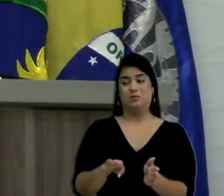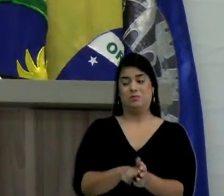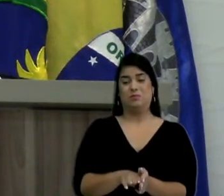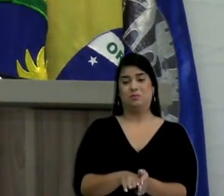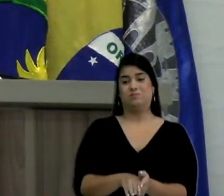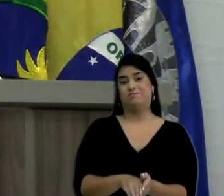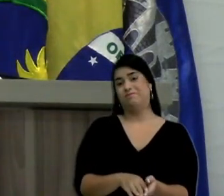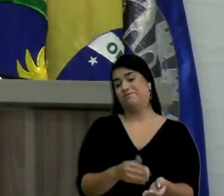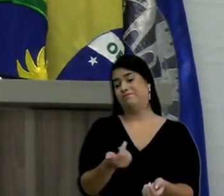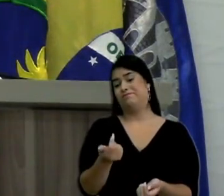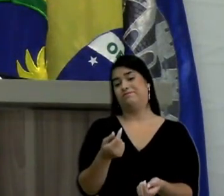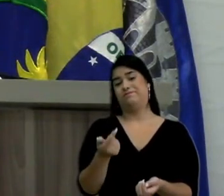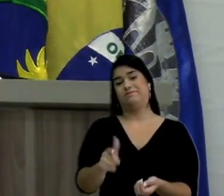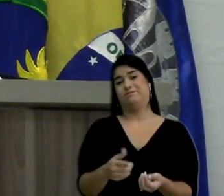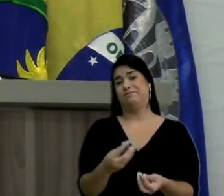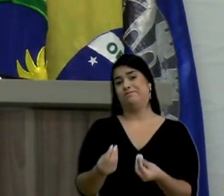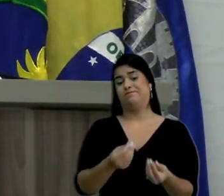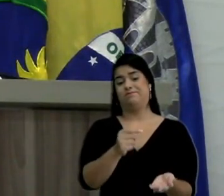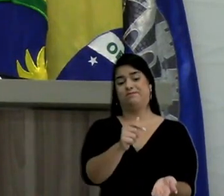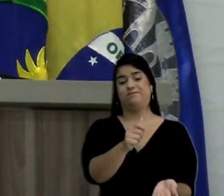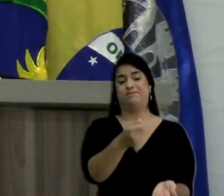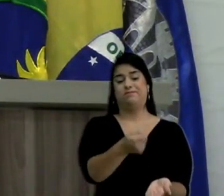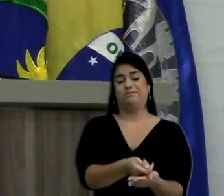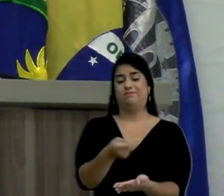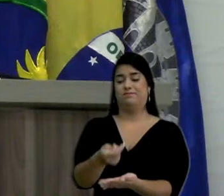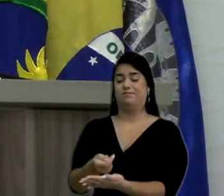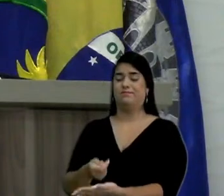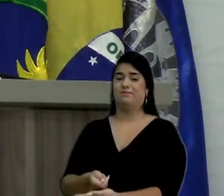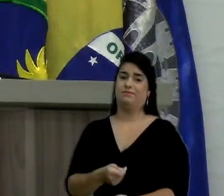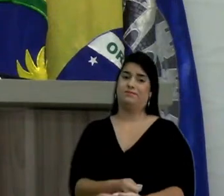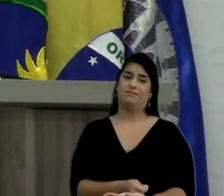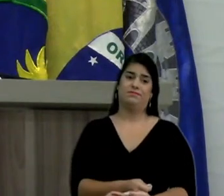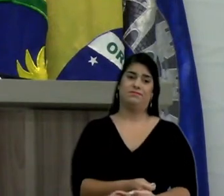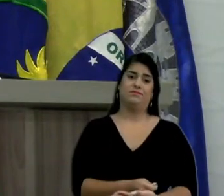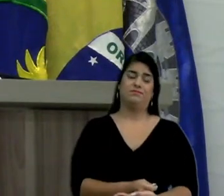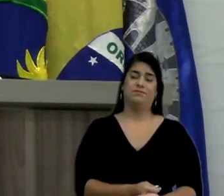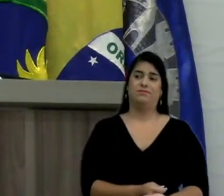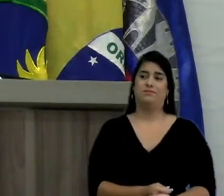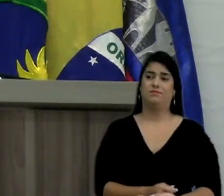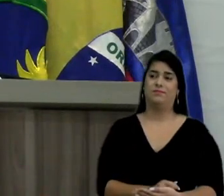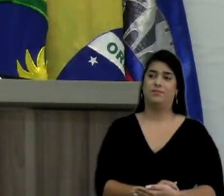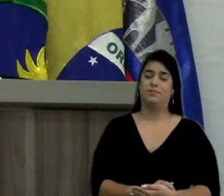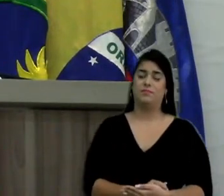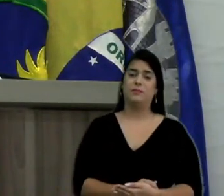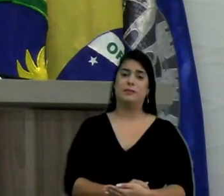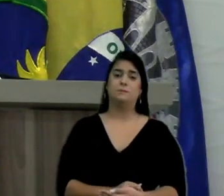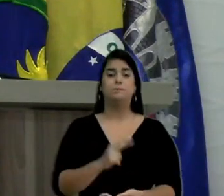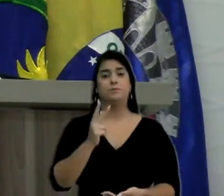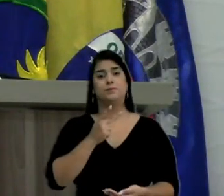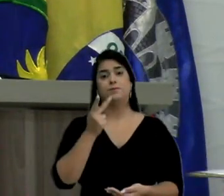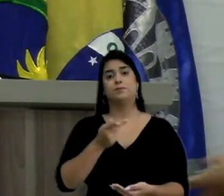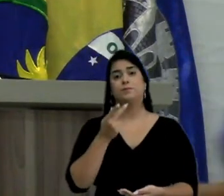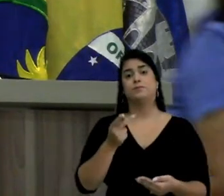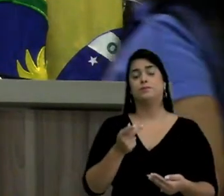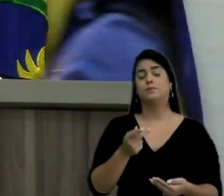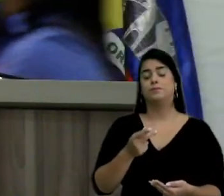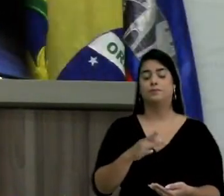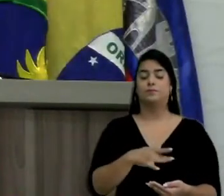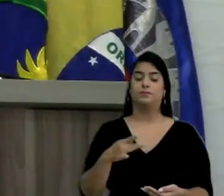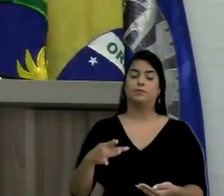aí é relativo isso é qualquer um não tem como e quando fala da área da